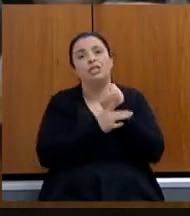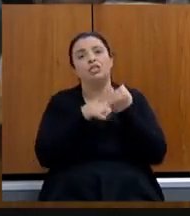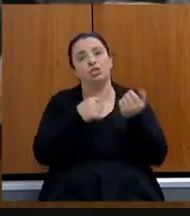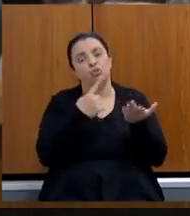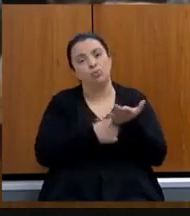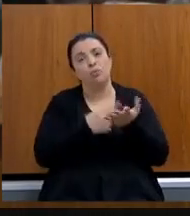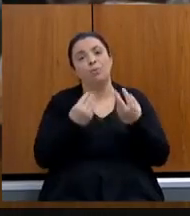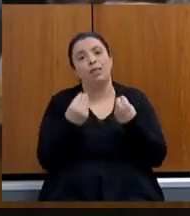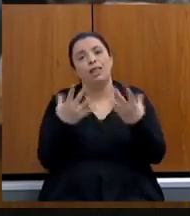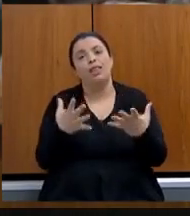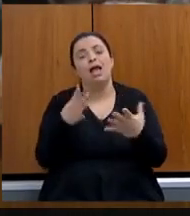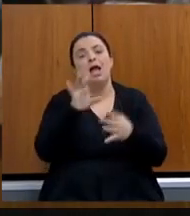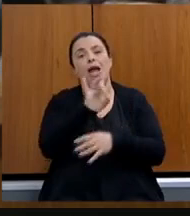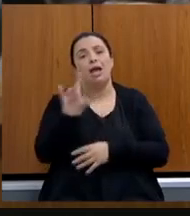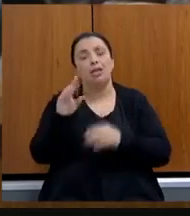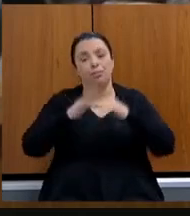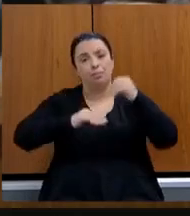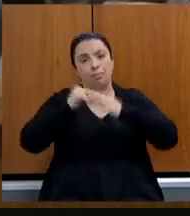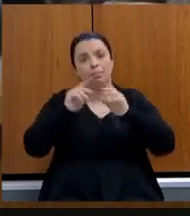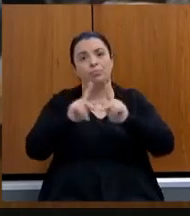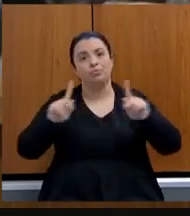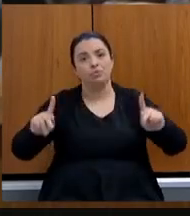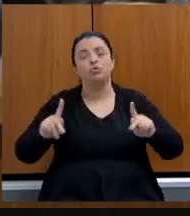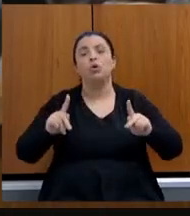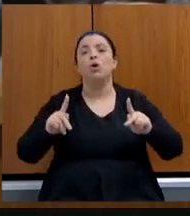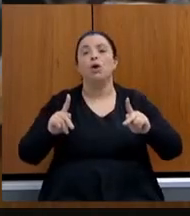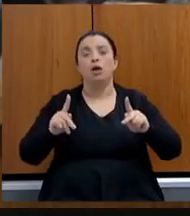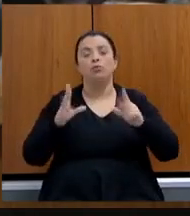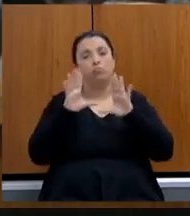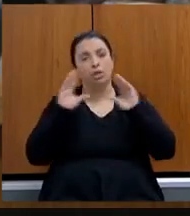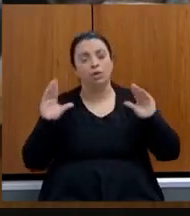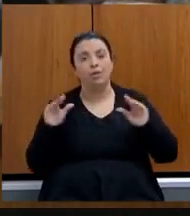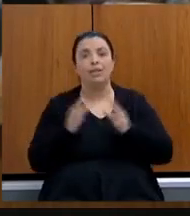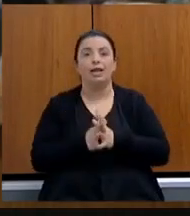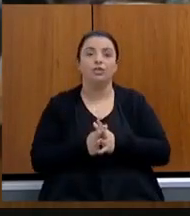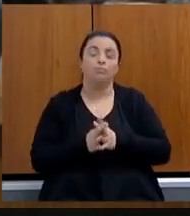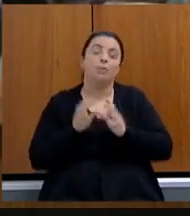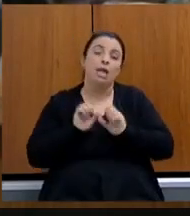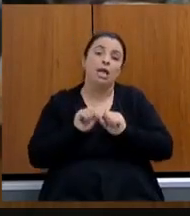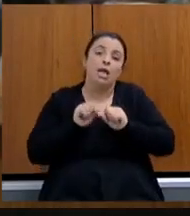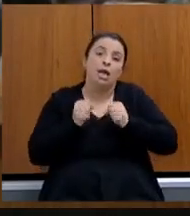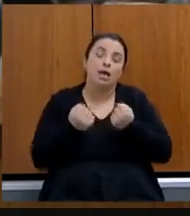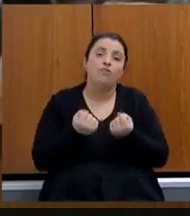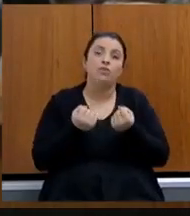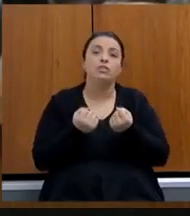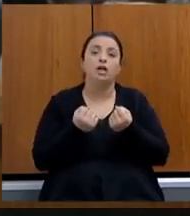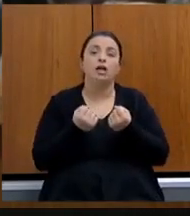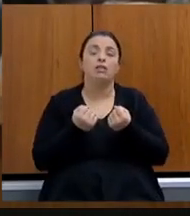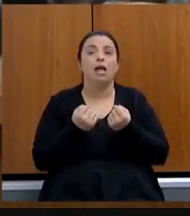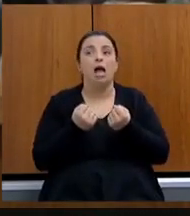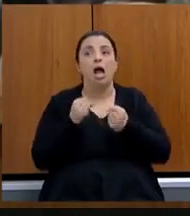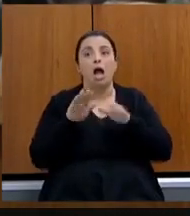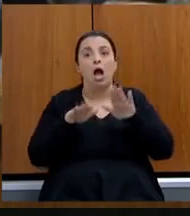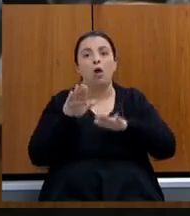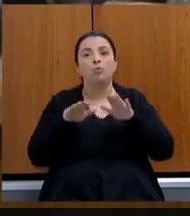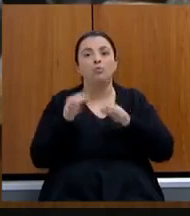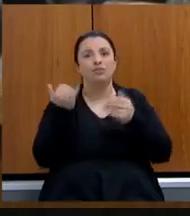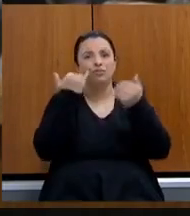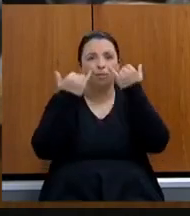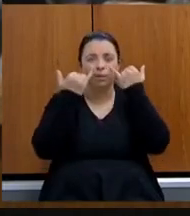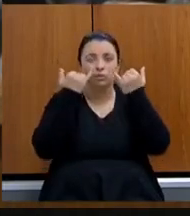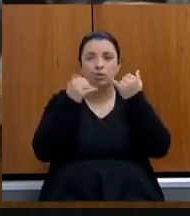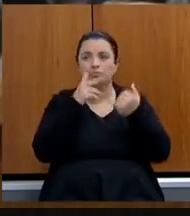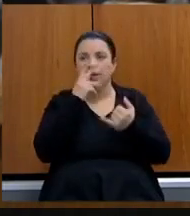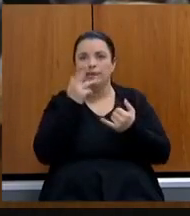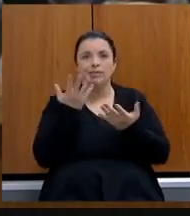essa tranquilidade aos servidores reforçamos aqui algumas informações que porventura tenham sido deturpadas e me